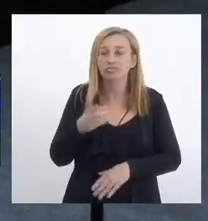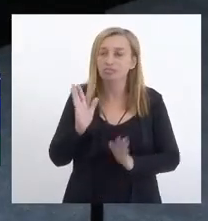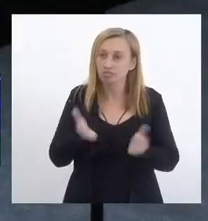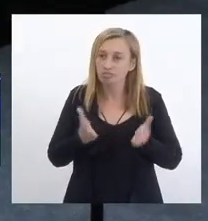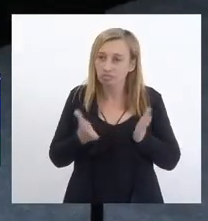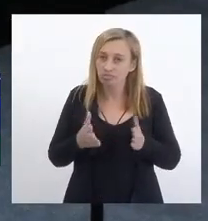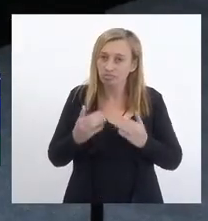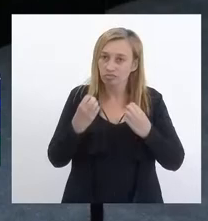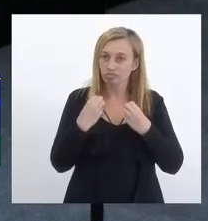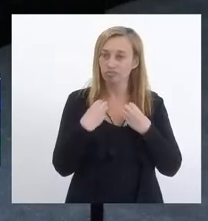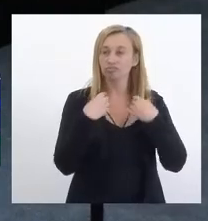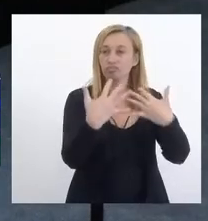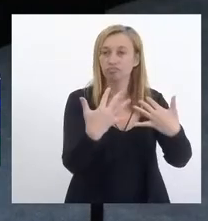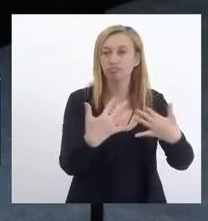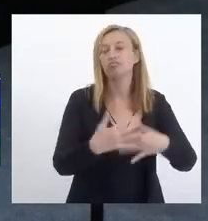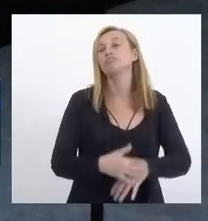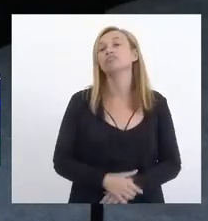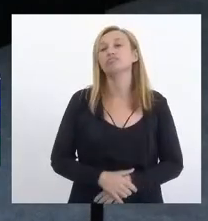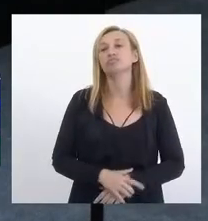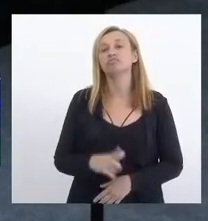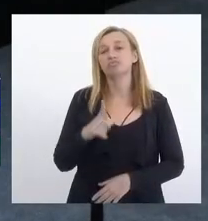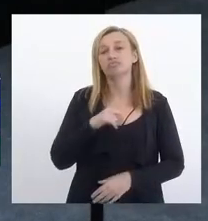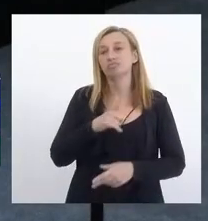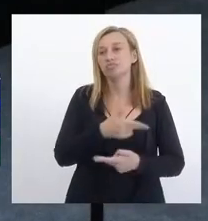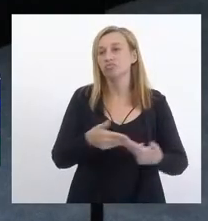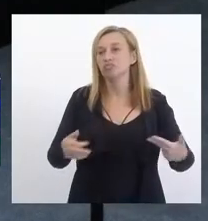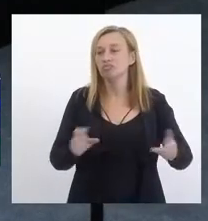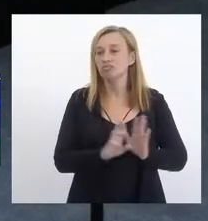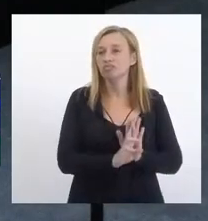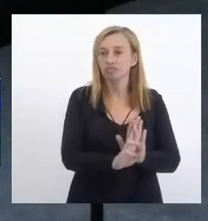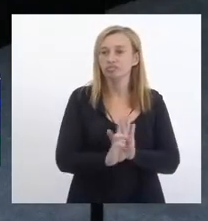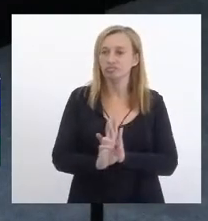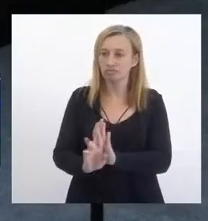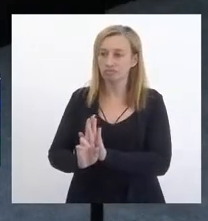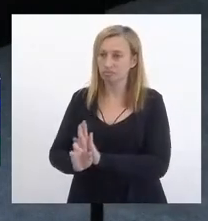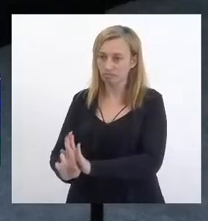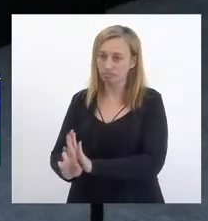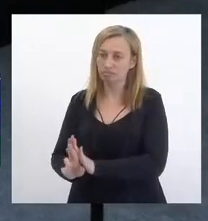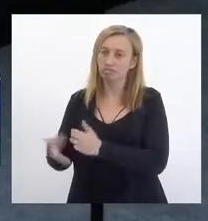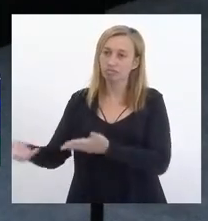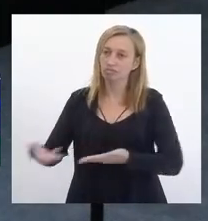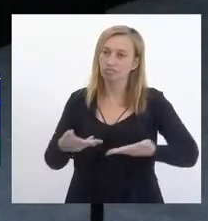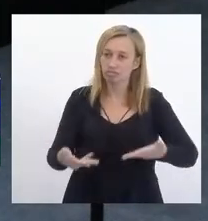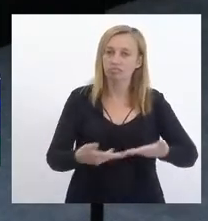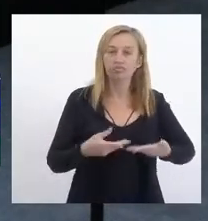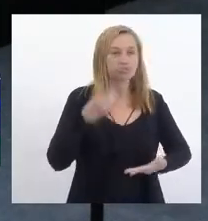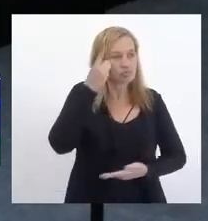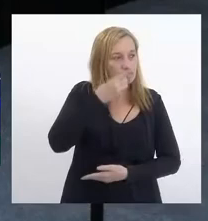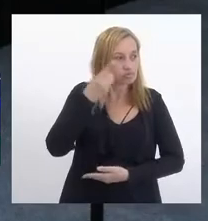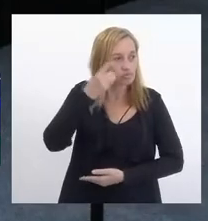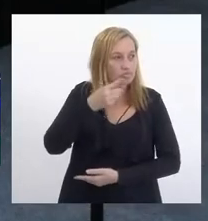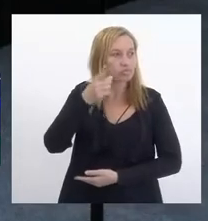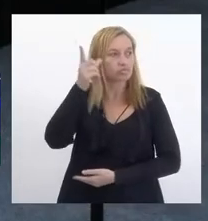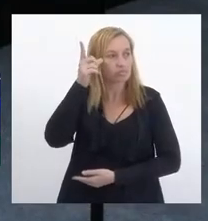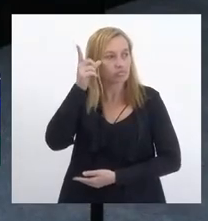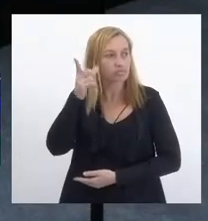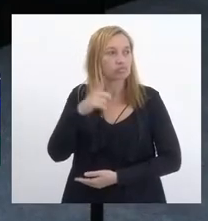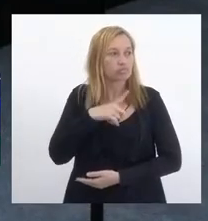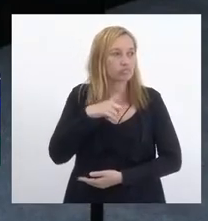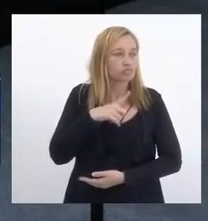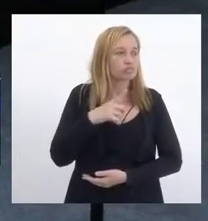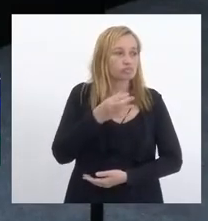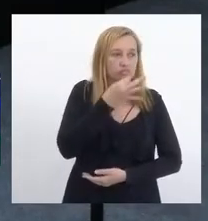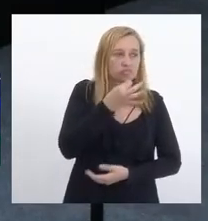obviamente, na audiência tinha uma composição, tinha uma série de representações comunitárias convidadas pela deputada Lucinha, que tinha uma posição